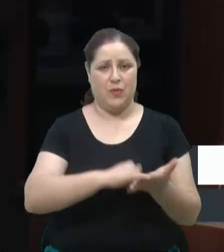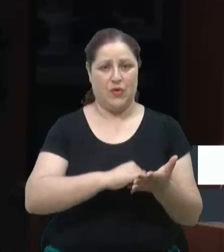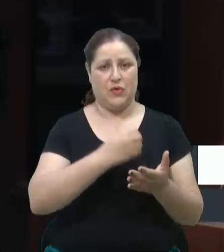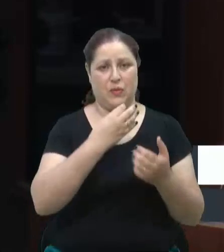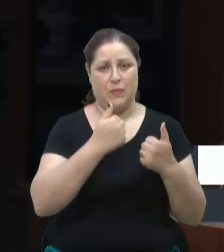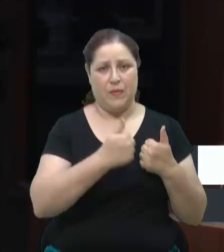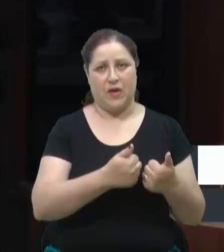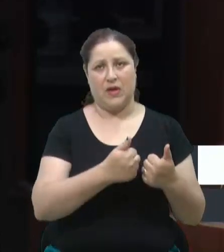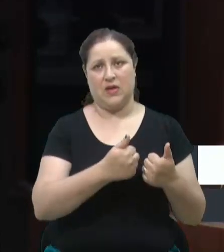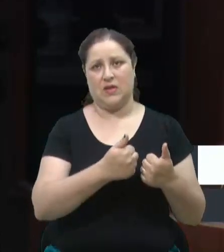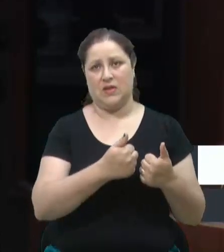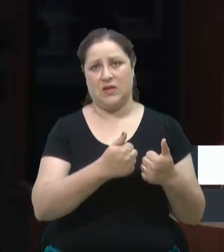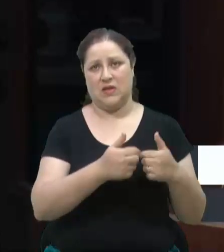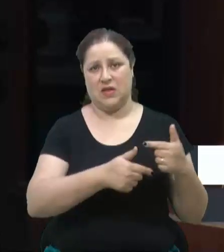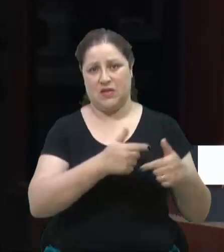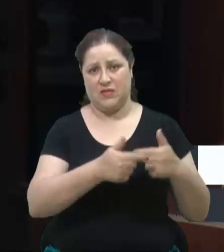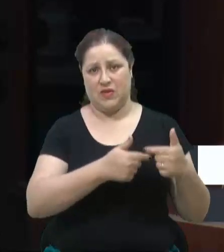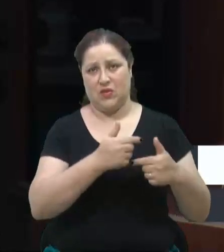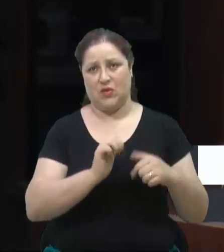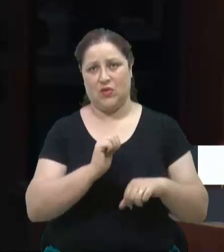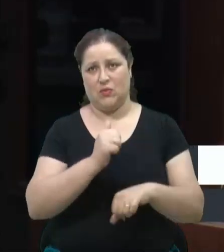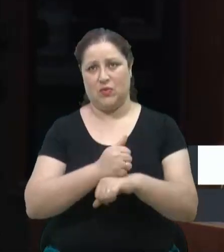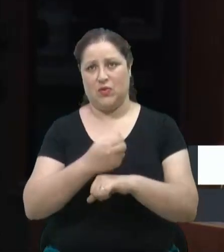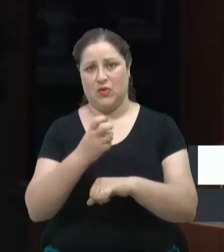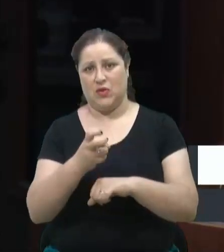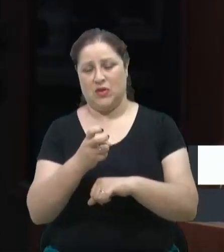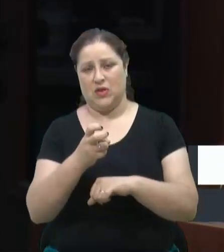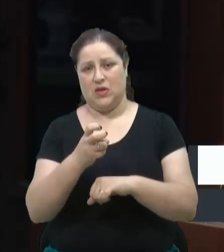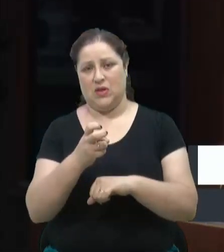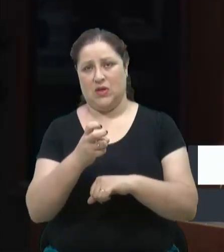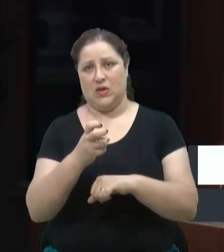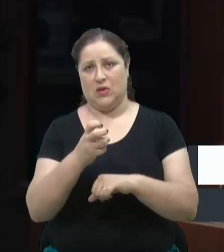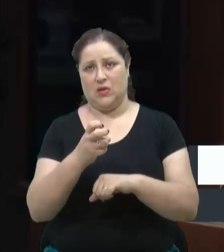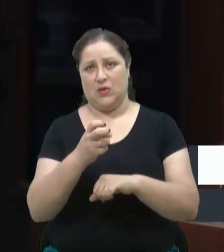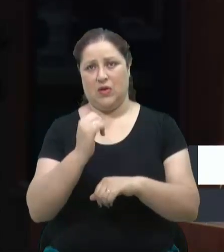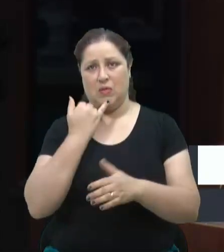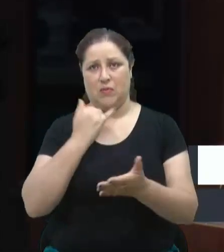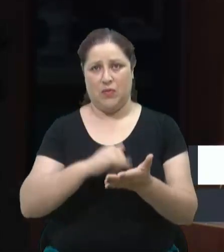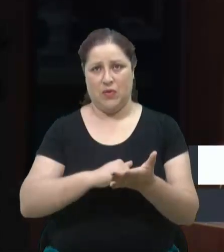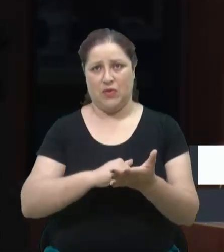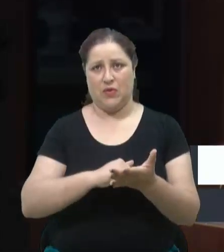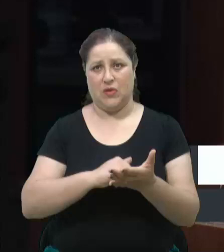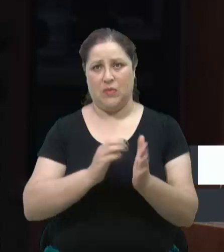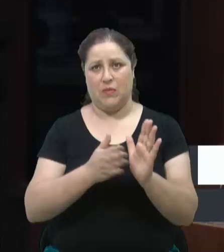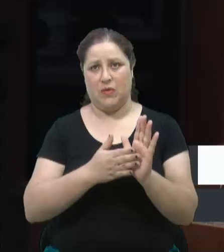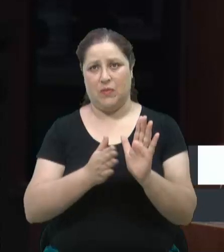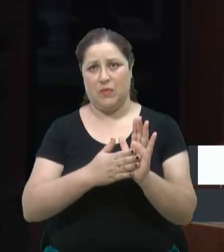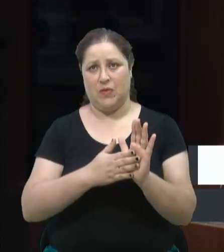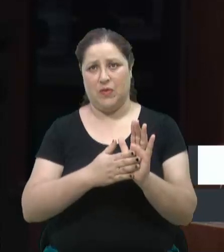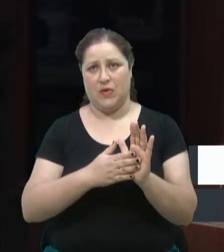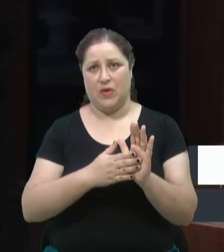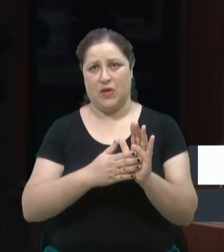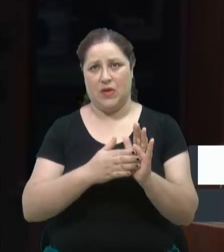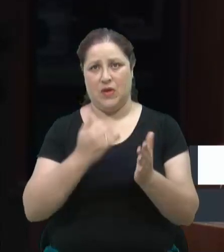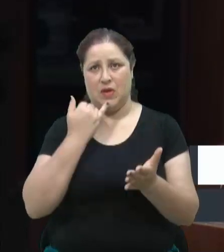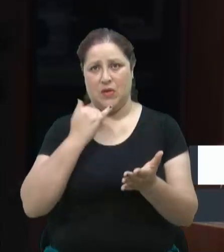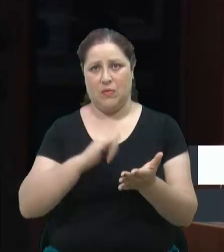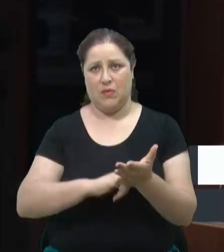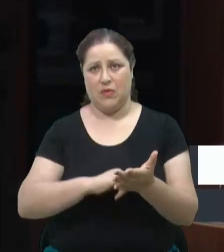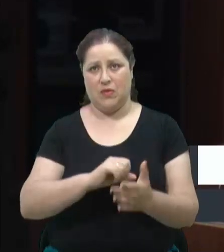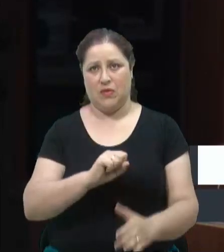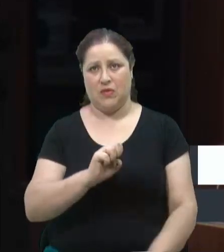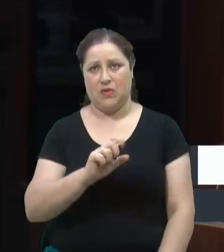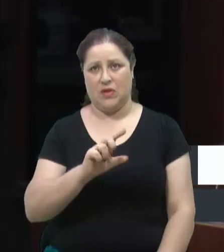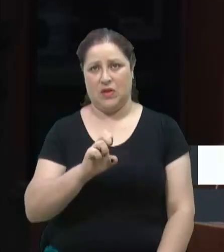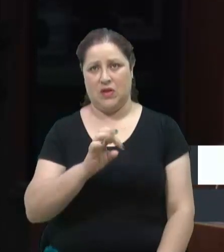tributo substitui 5 impostos. Propõe imposto seletivo para desestimular o consumo de produtos